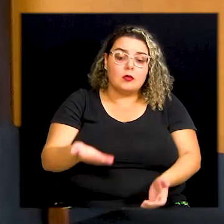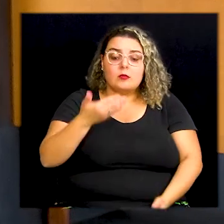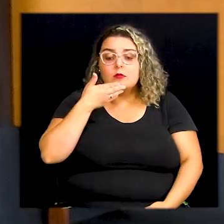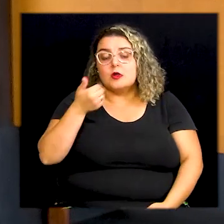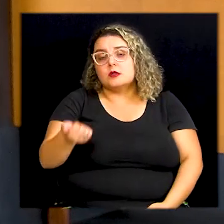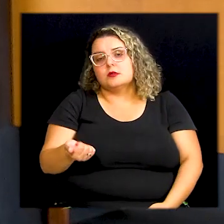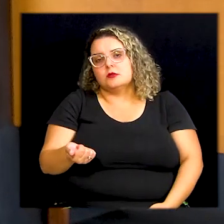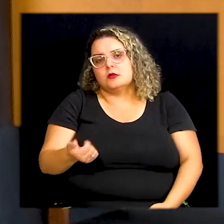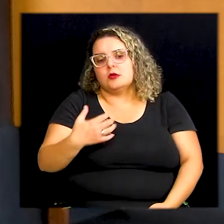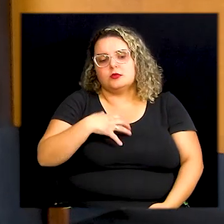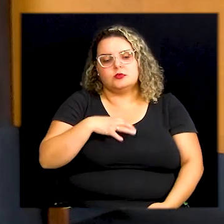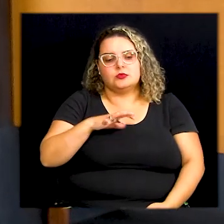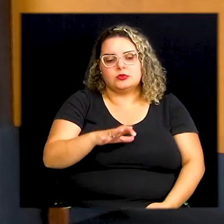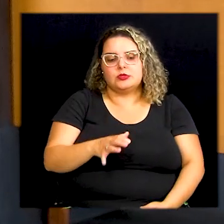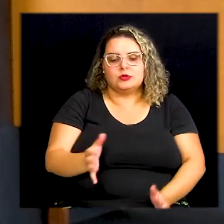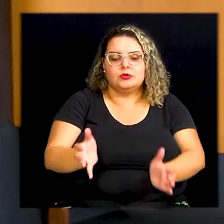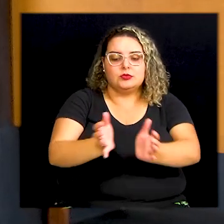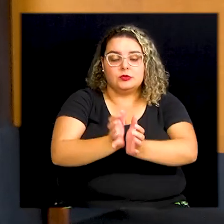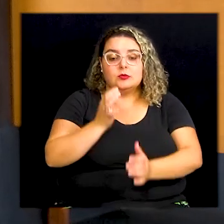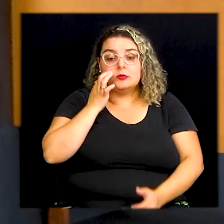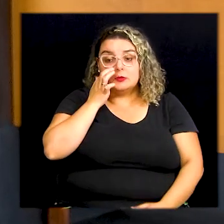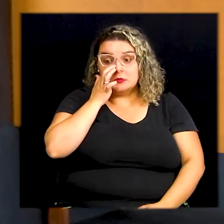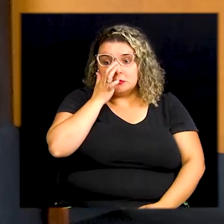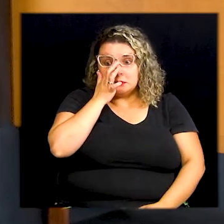de melhorar as condições do clube, melhorar